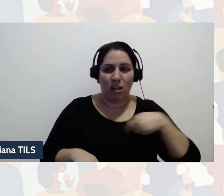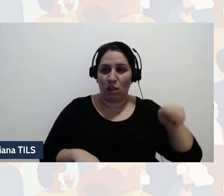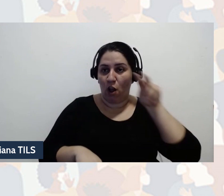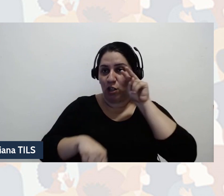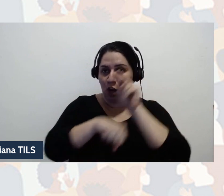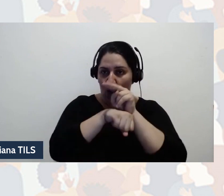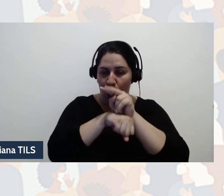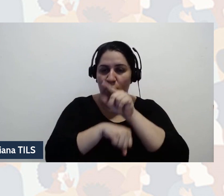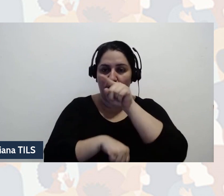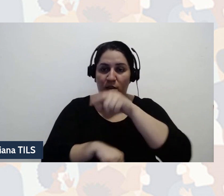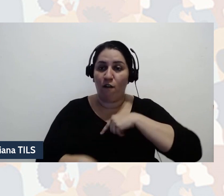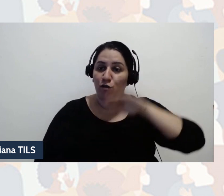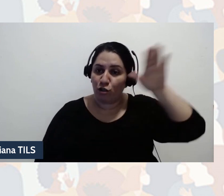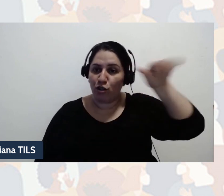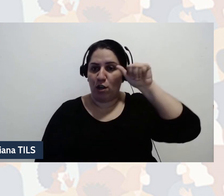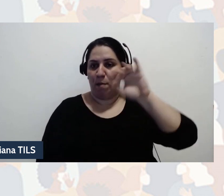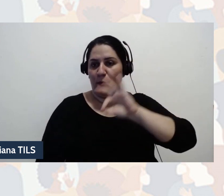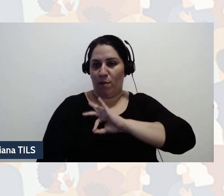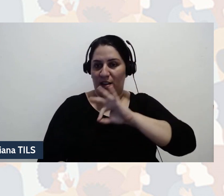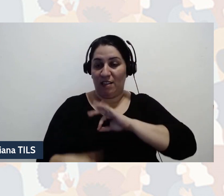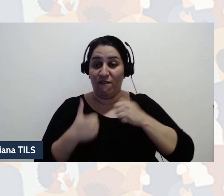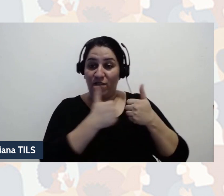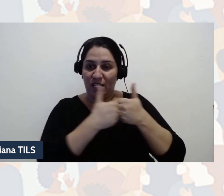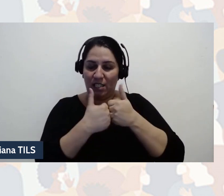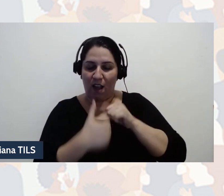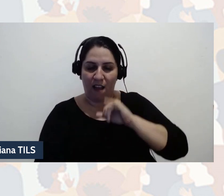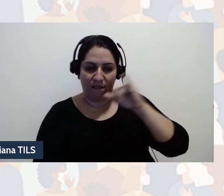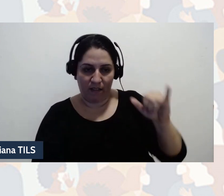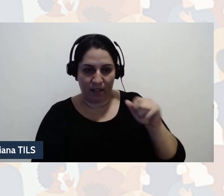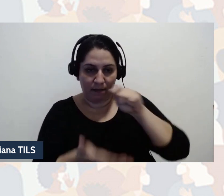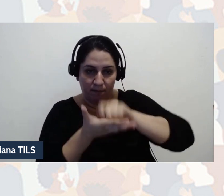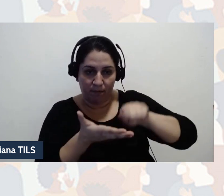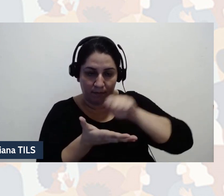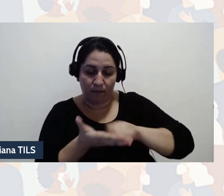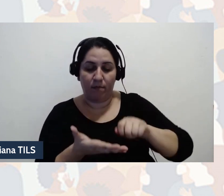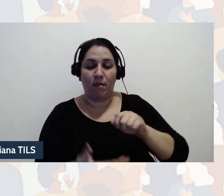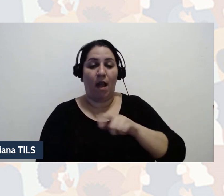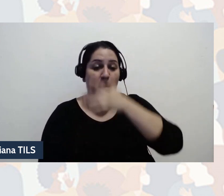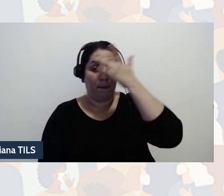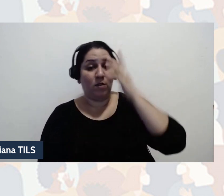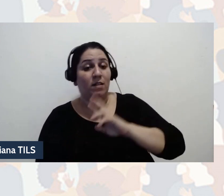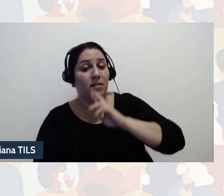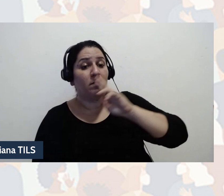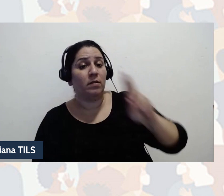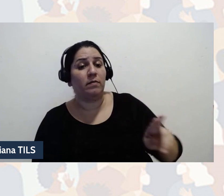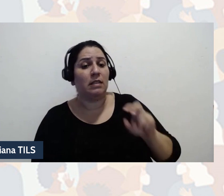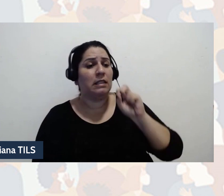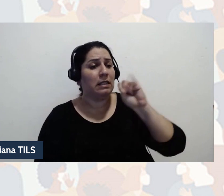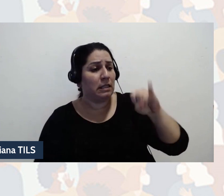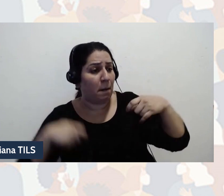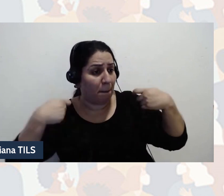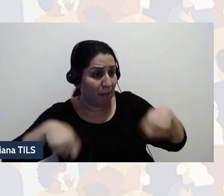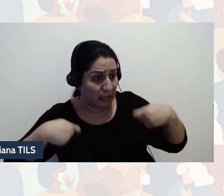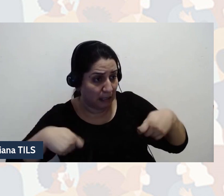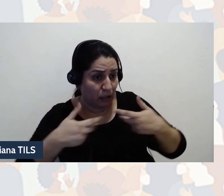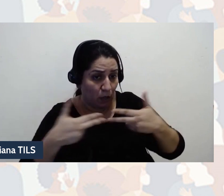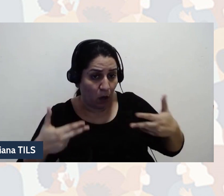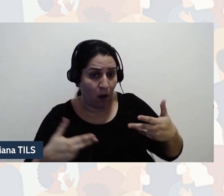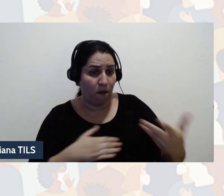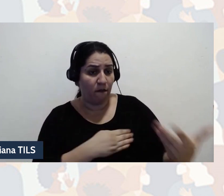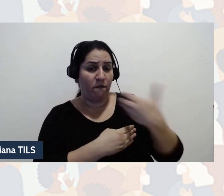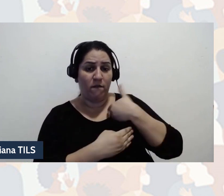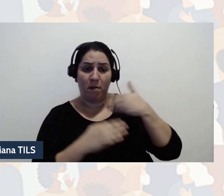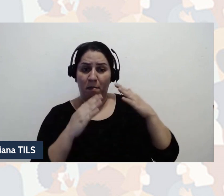olho e chamaremos a polícia". Aí no mesmo bilhete estava escrito: "Querida vizinha, se precisar de ajuda, corra para cá, apartamento